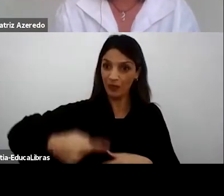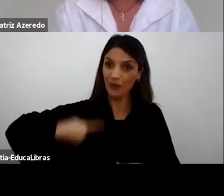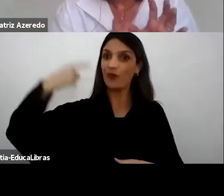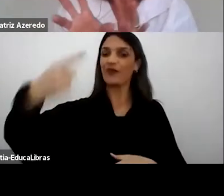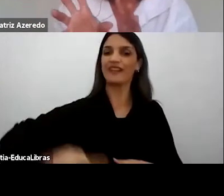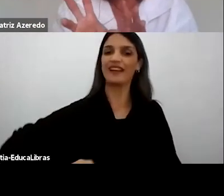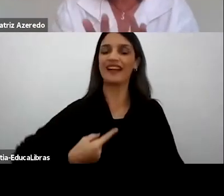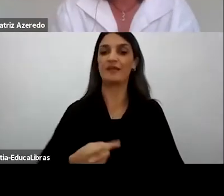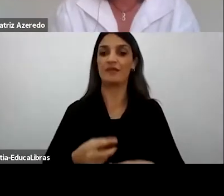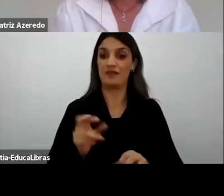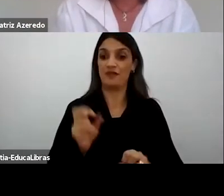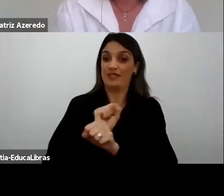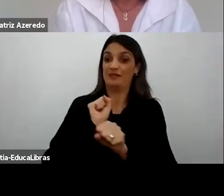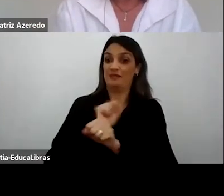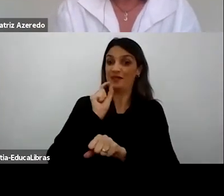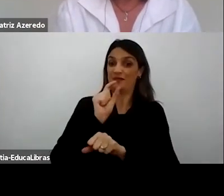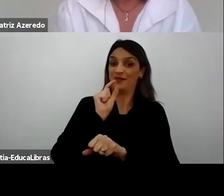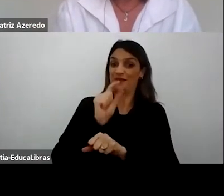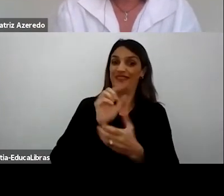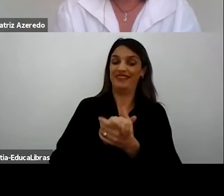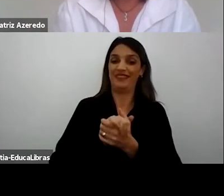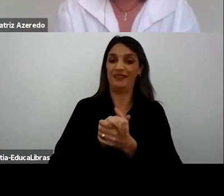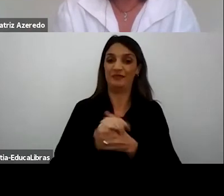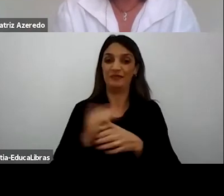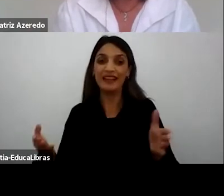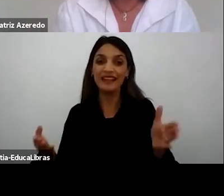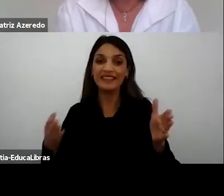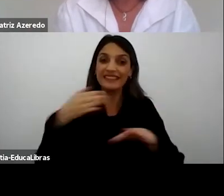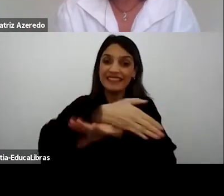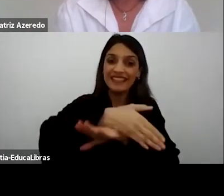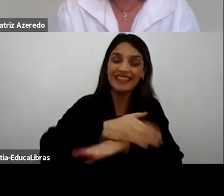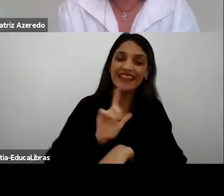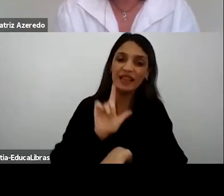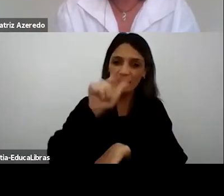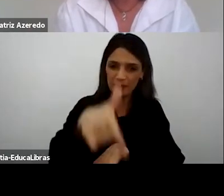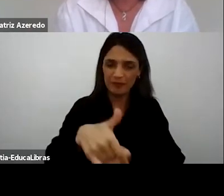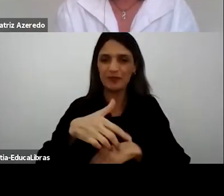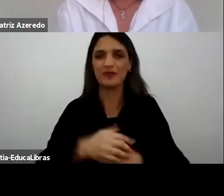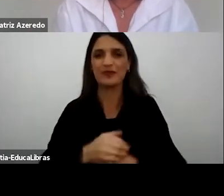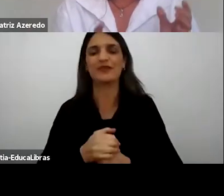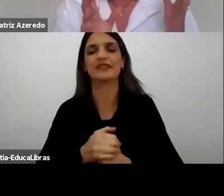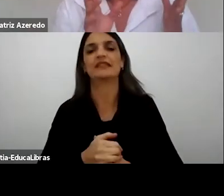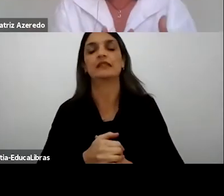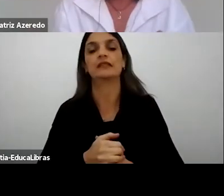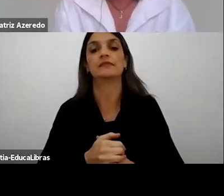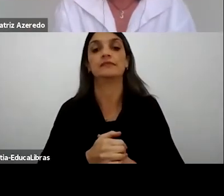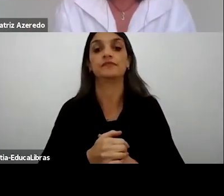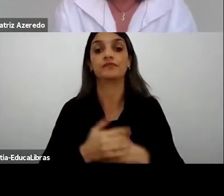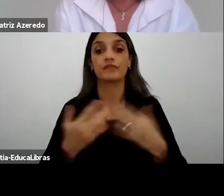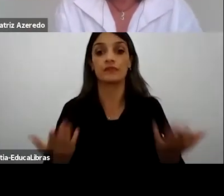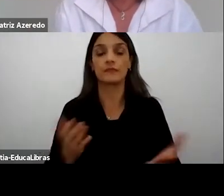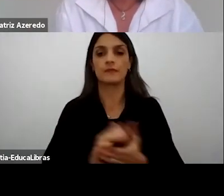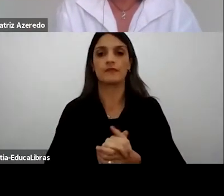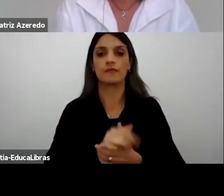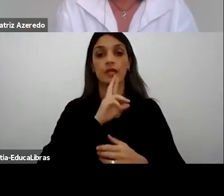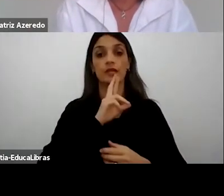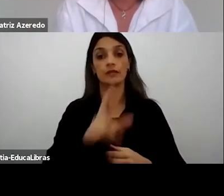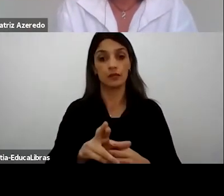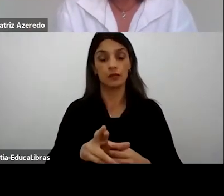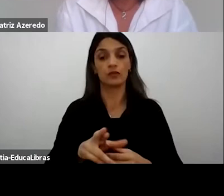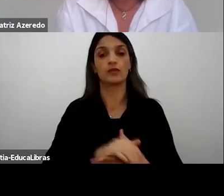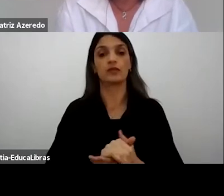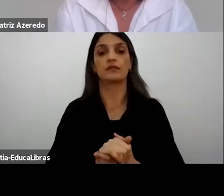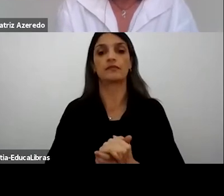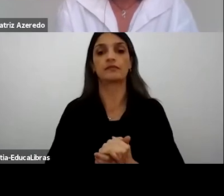segurar um pouquinho para entrar na roda, na segunda pergunta. Né? Então, assim, te respondendo, Joana,